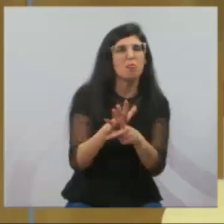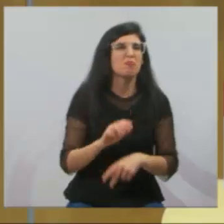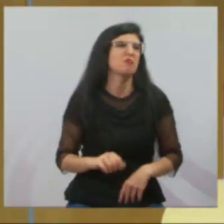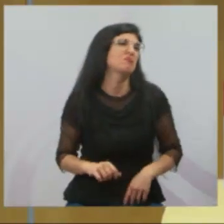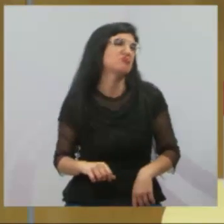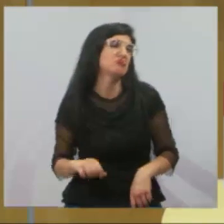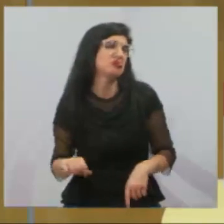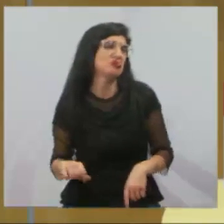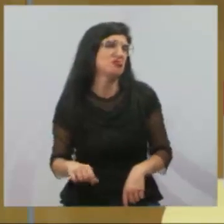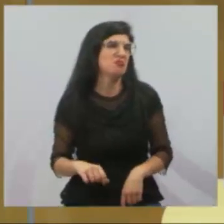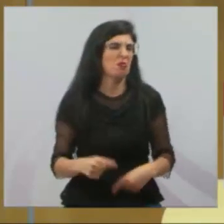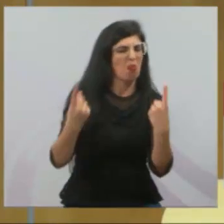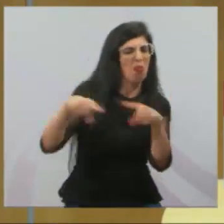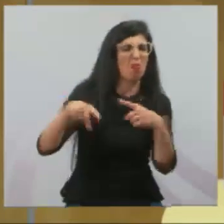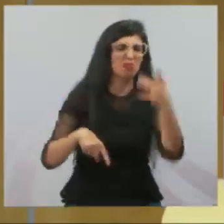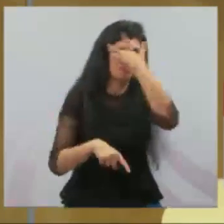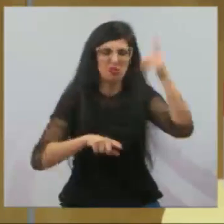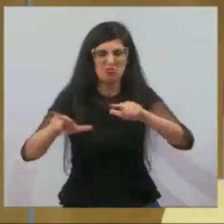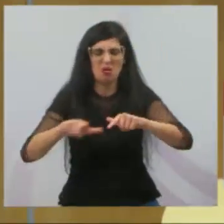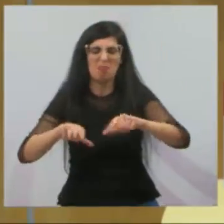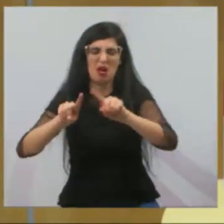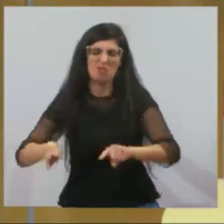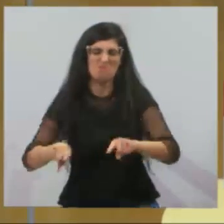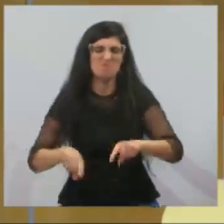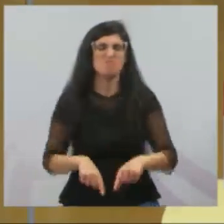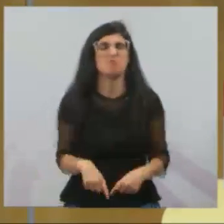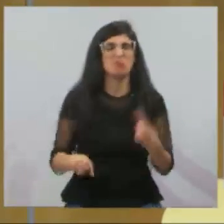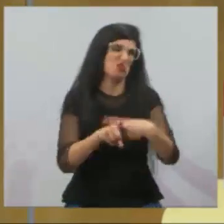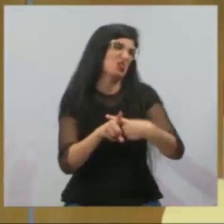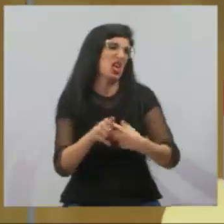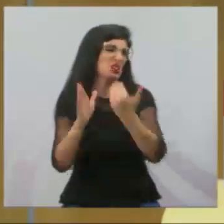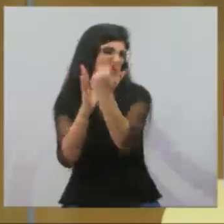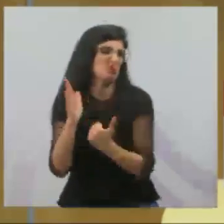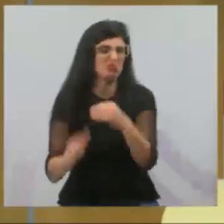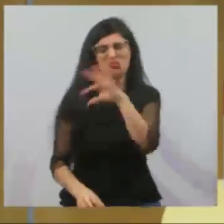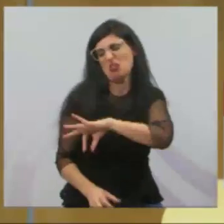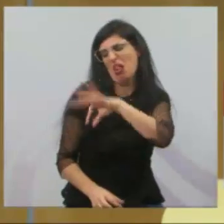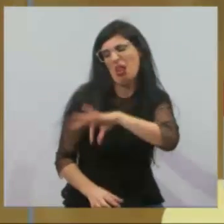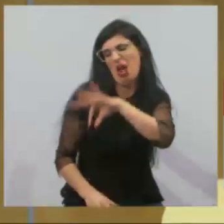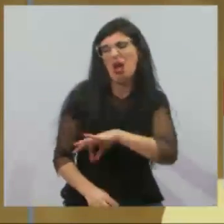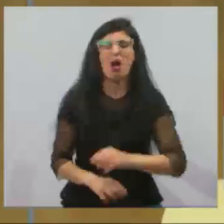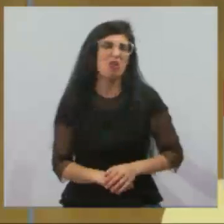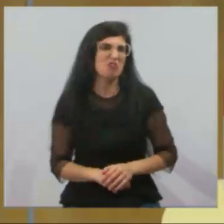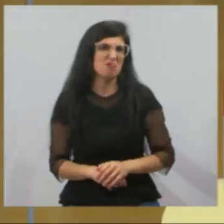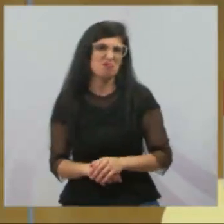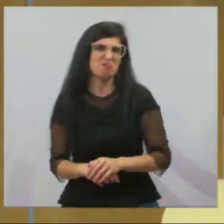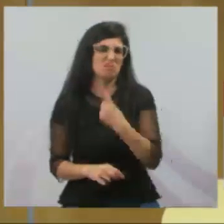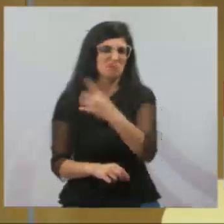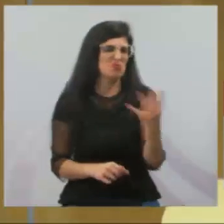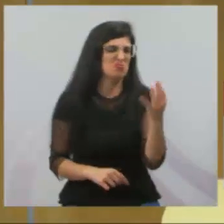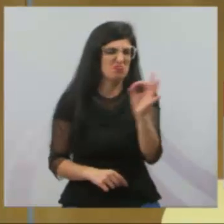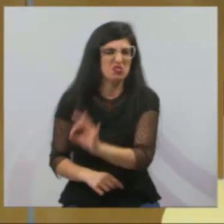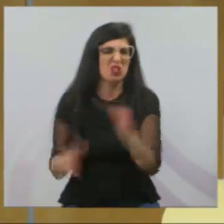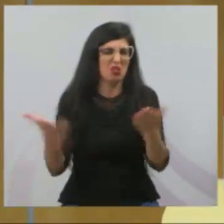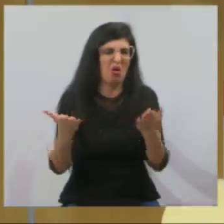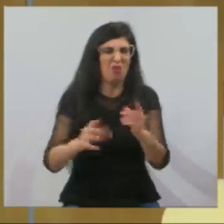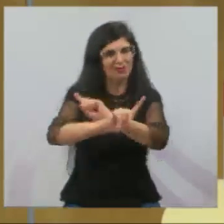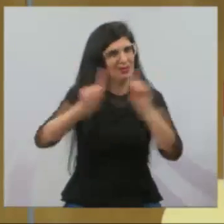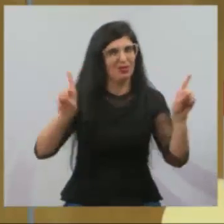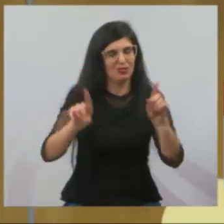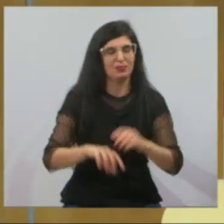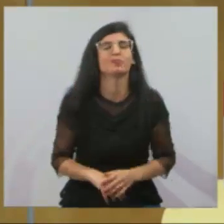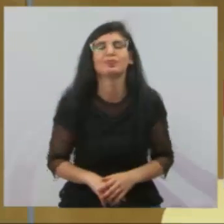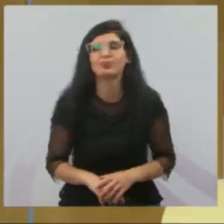municipal, nem por parte do prefeito Isaías Santana e muito menos por nós vereadores. O servidor público